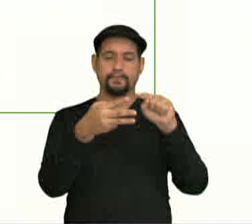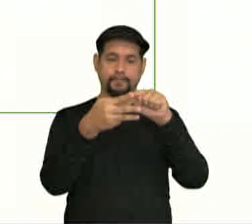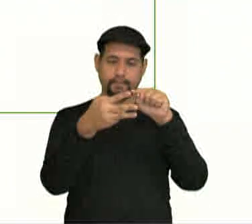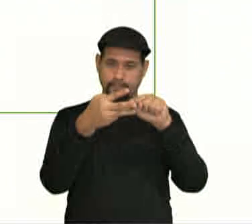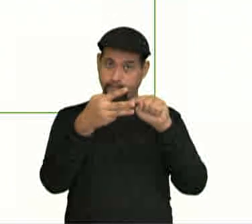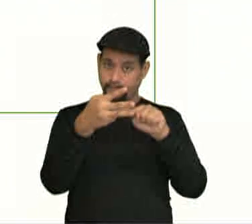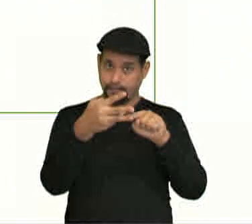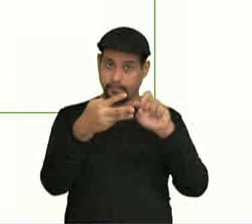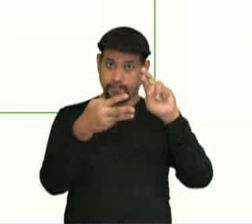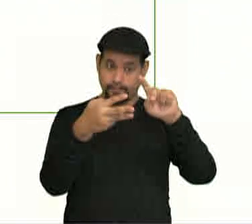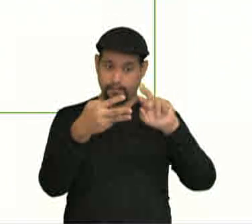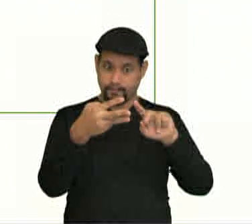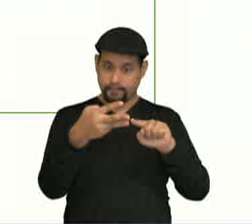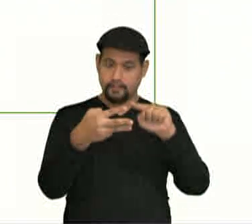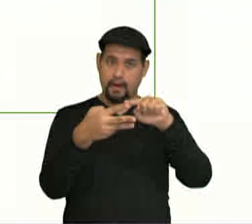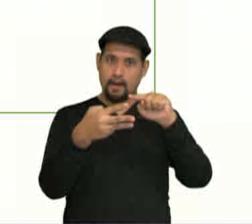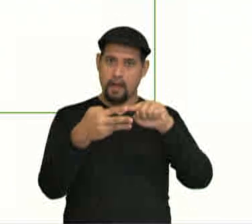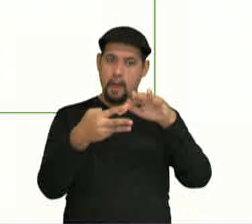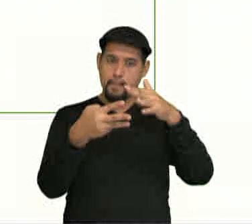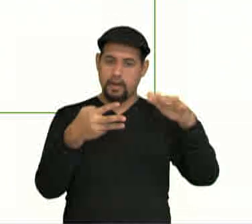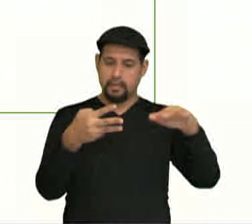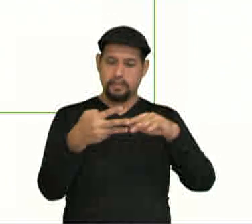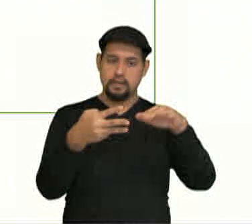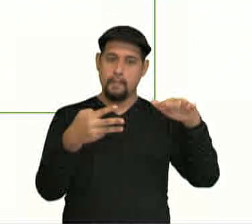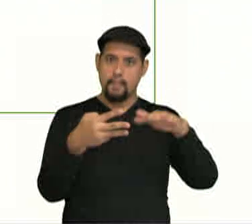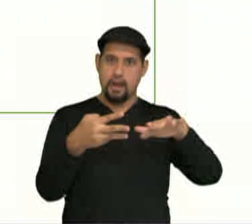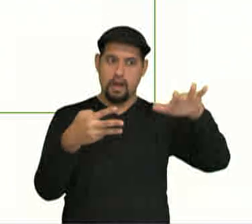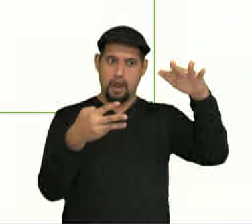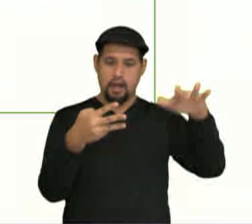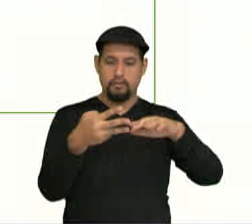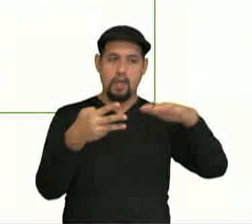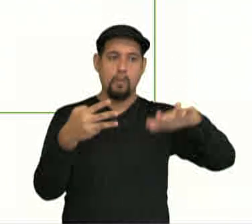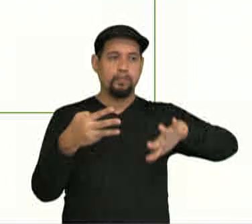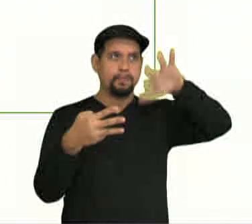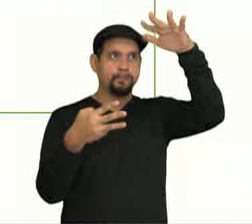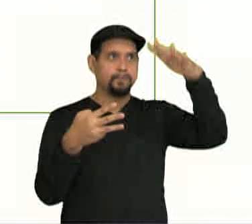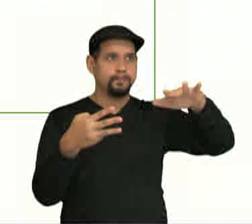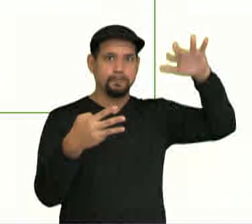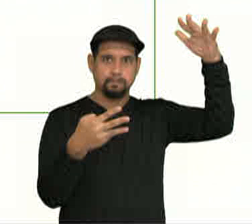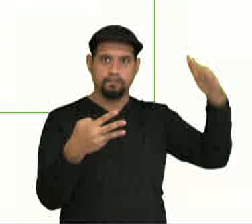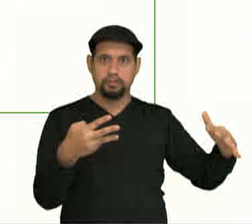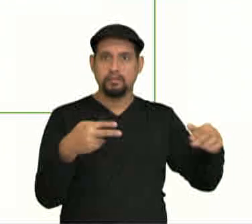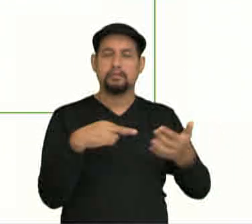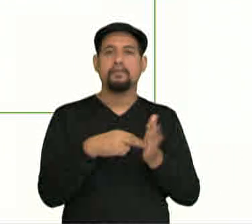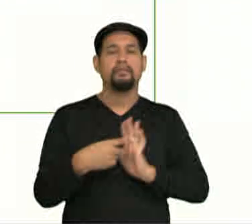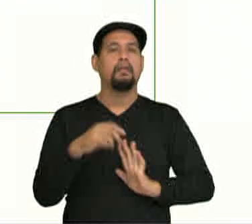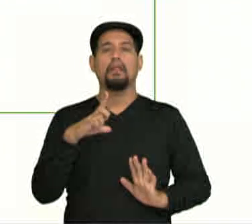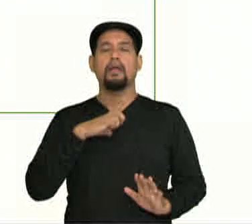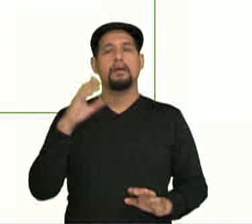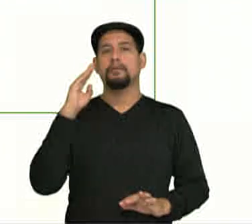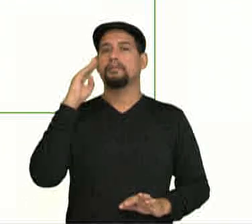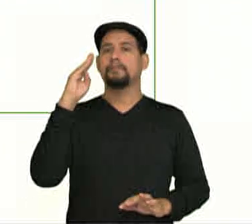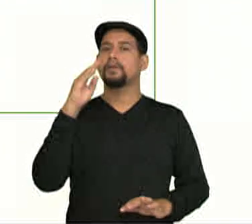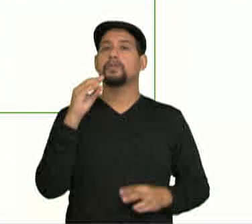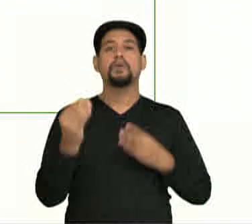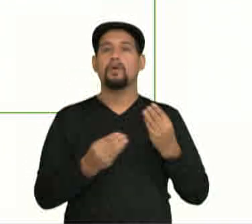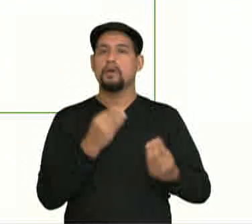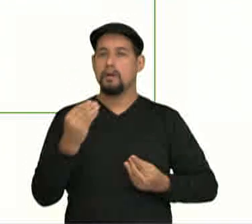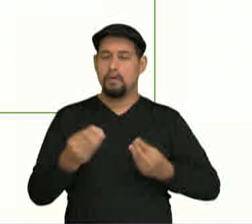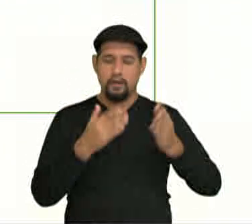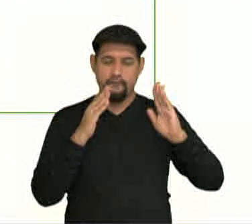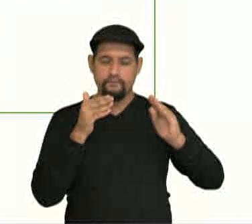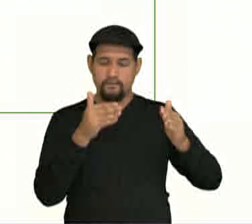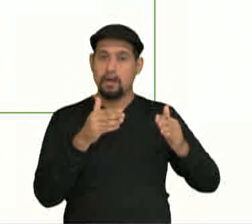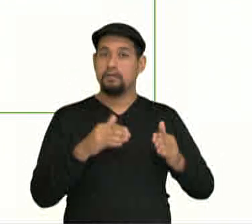relevo na Europa: planícies, planaltos e as montanhas. As formas de relevo de maior destaque são as planícies, principalmente na porção central